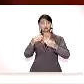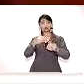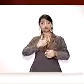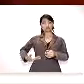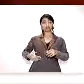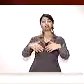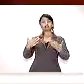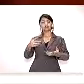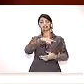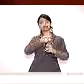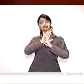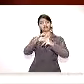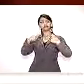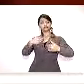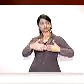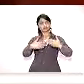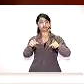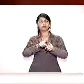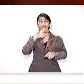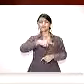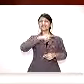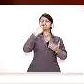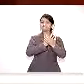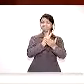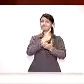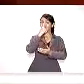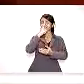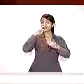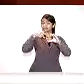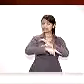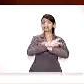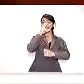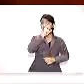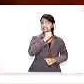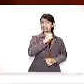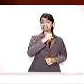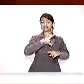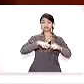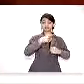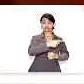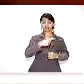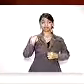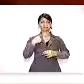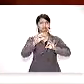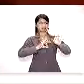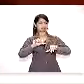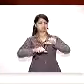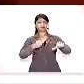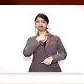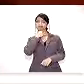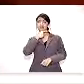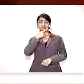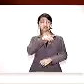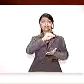procedência da representação outras falhas graves como Prometeram irremediavelmente o ajuste como a falta